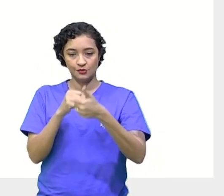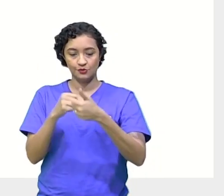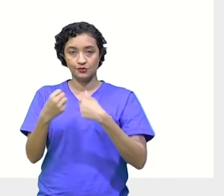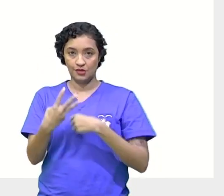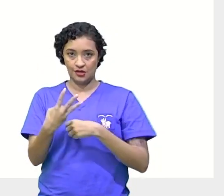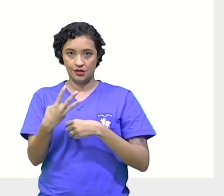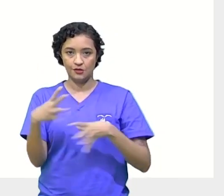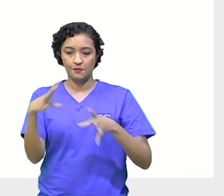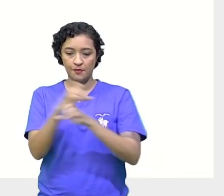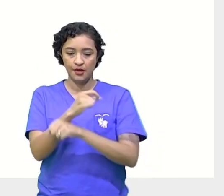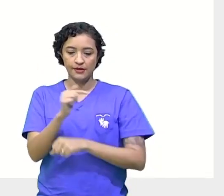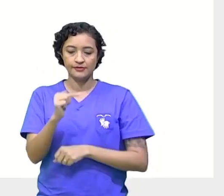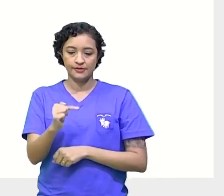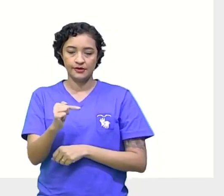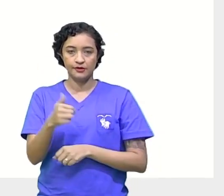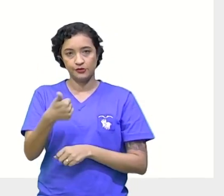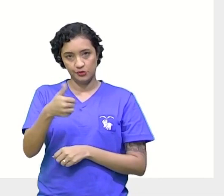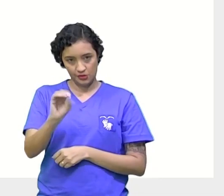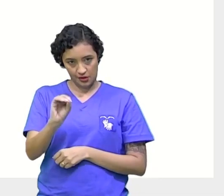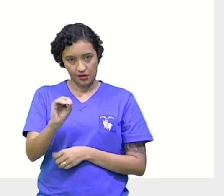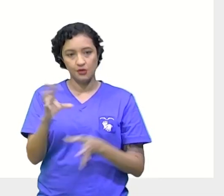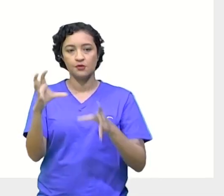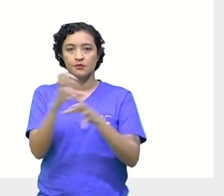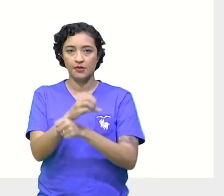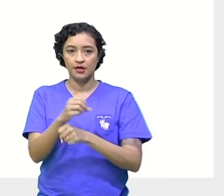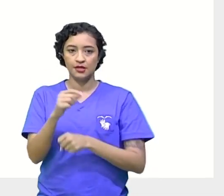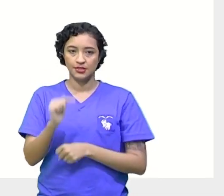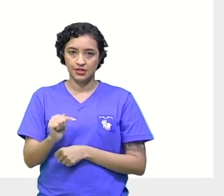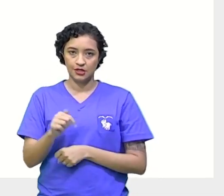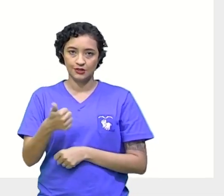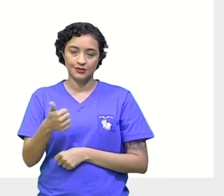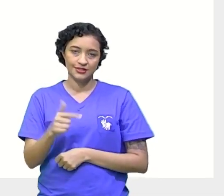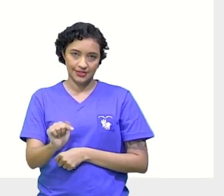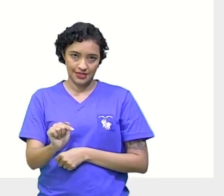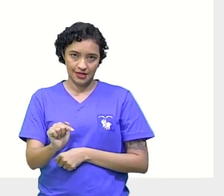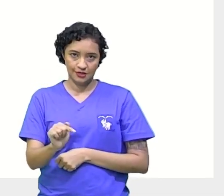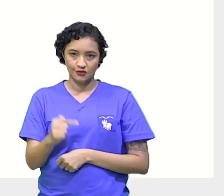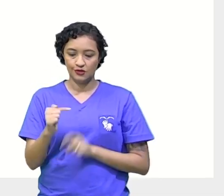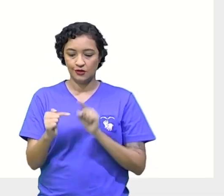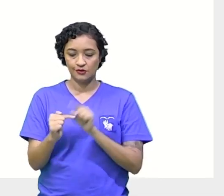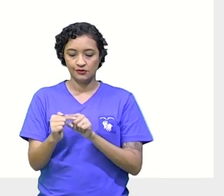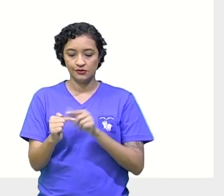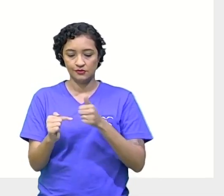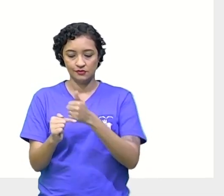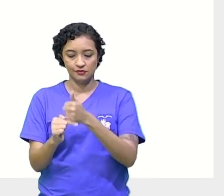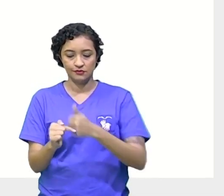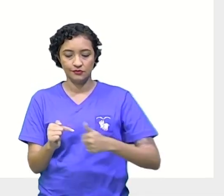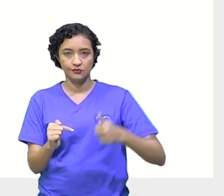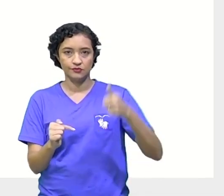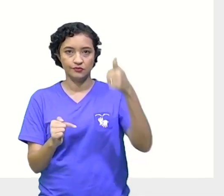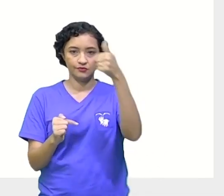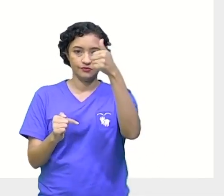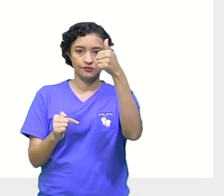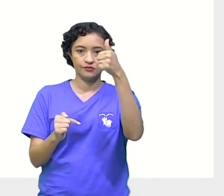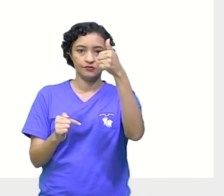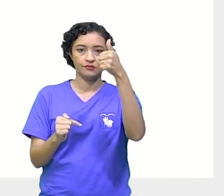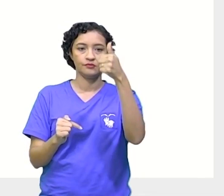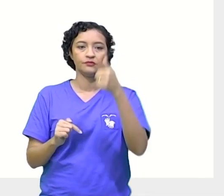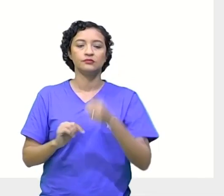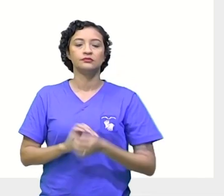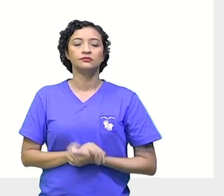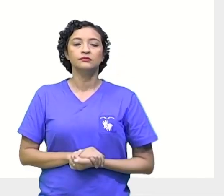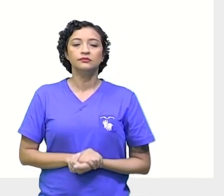133 mais 7 10 mais 7 17 muito bem